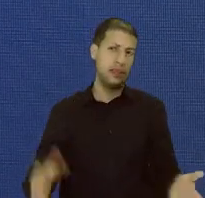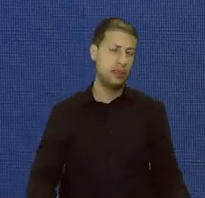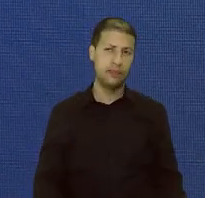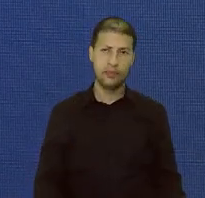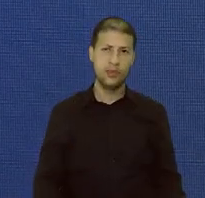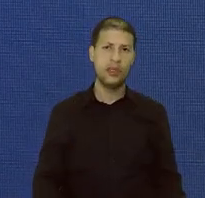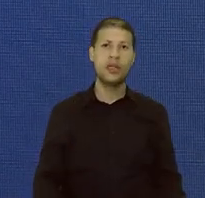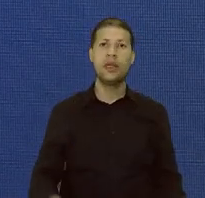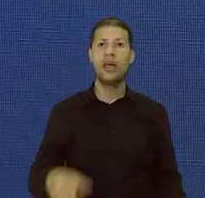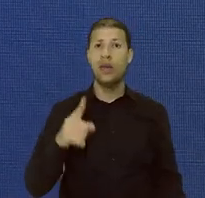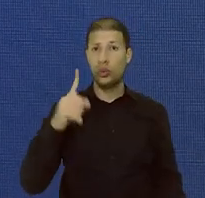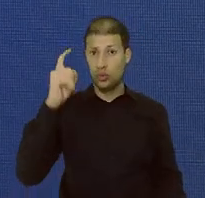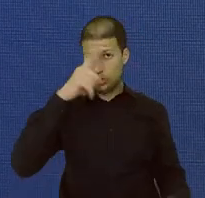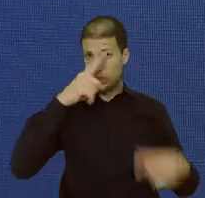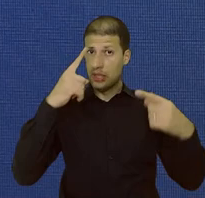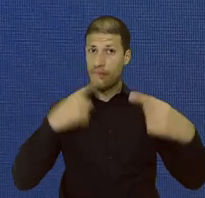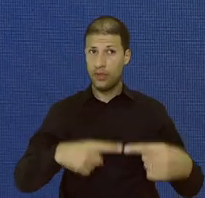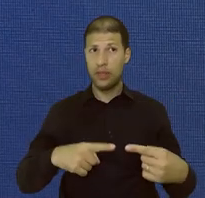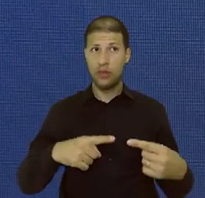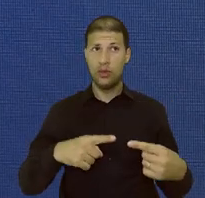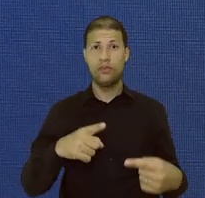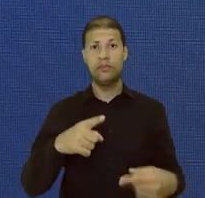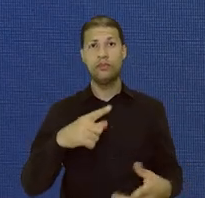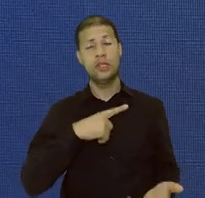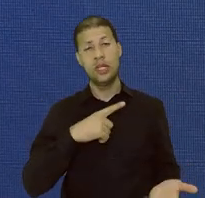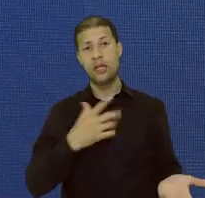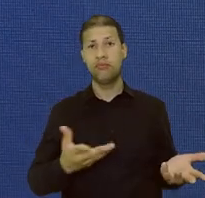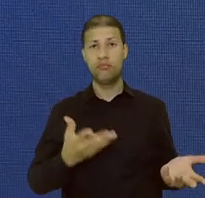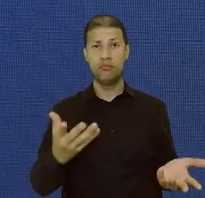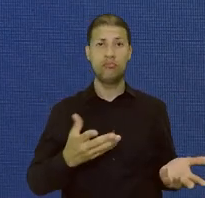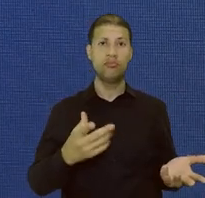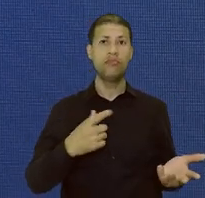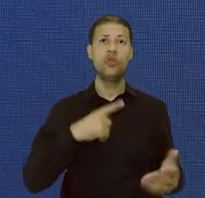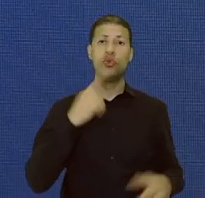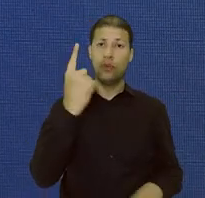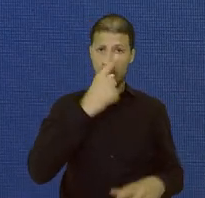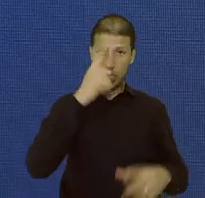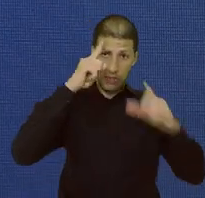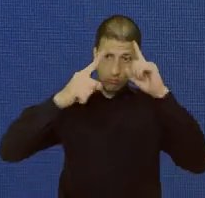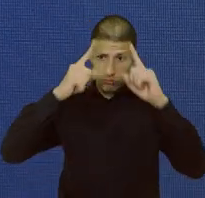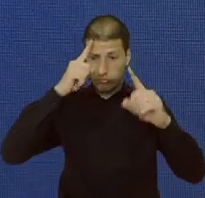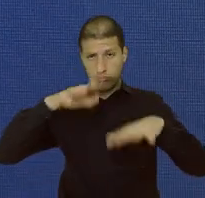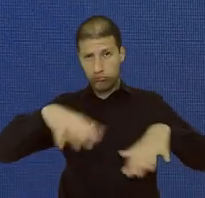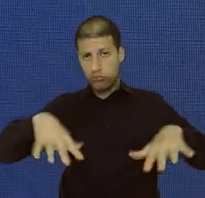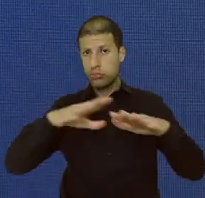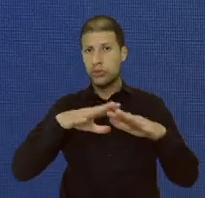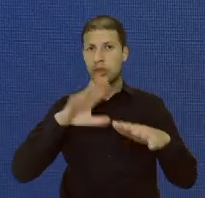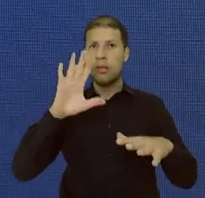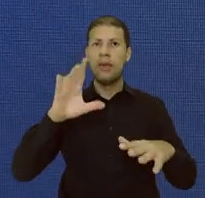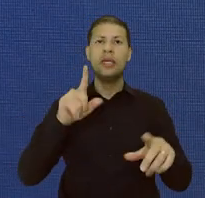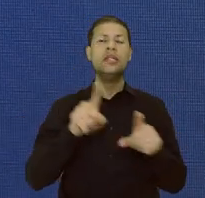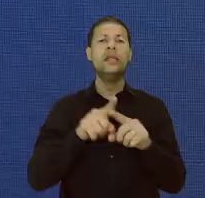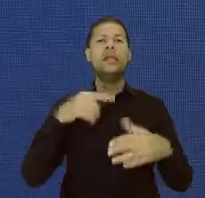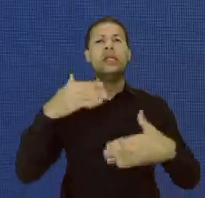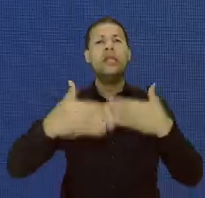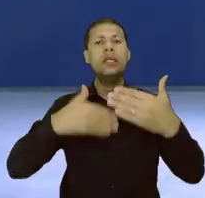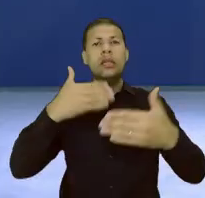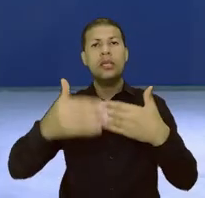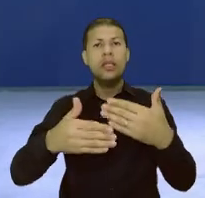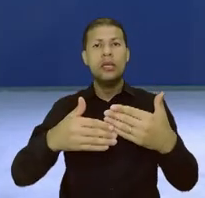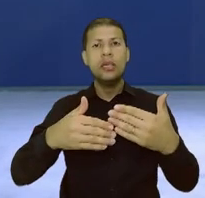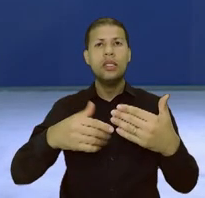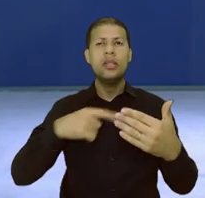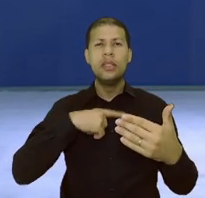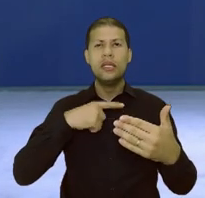os desafios é você tem se governança mas é os ciclos de também de de Existem várias